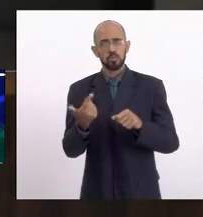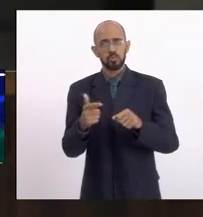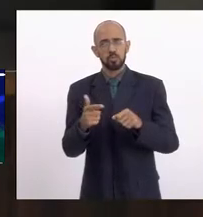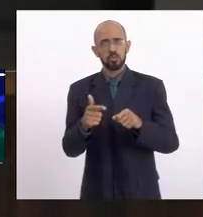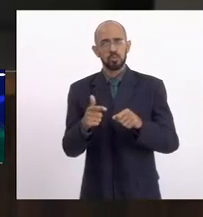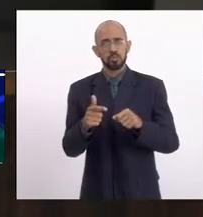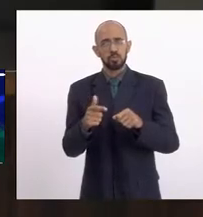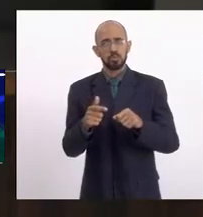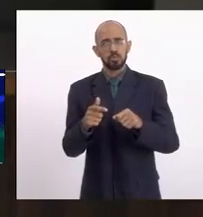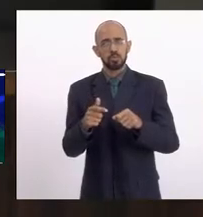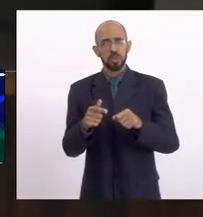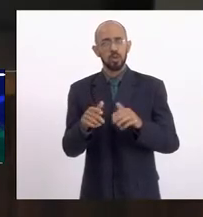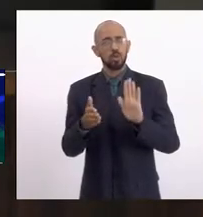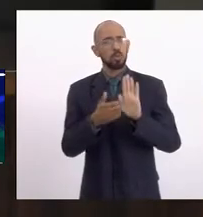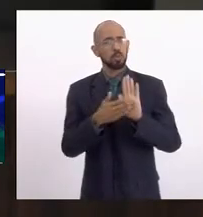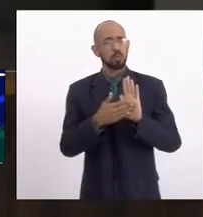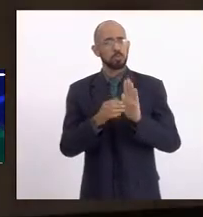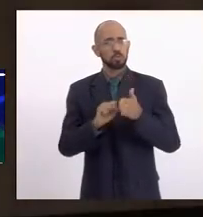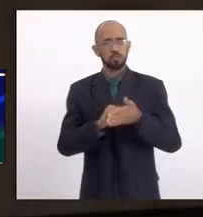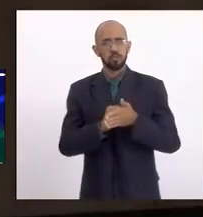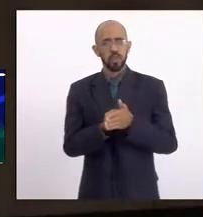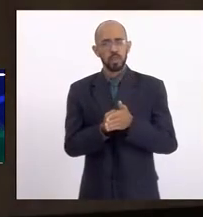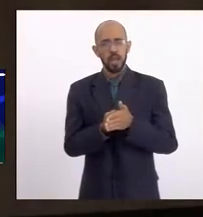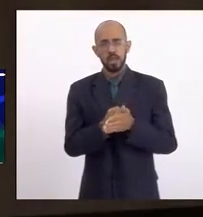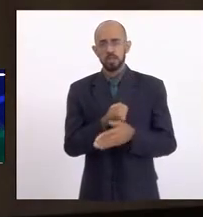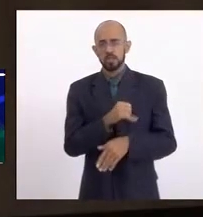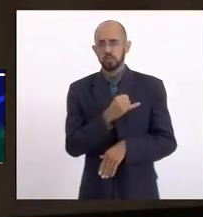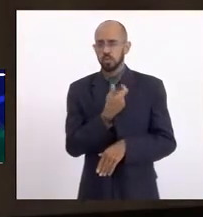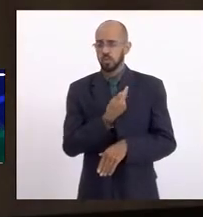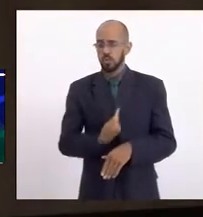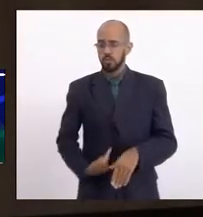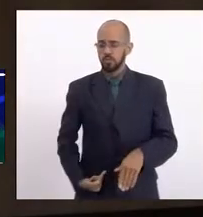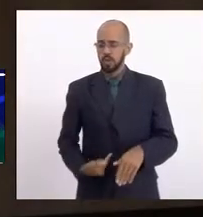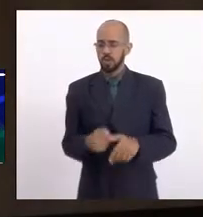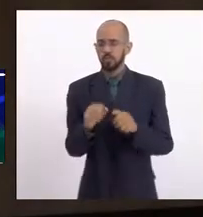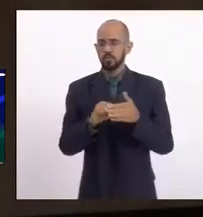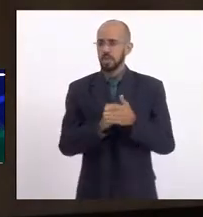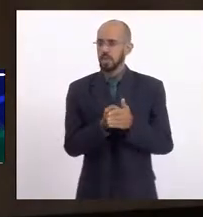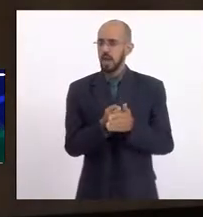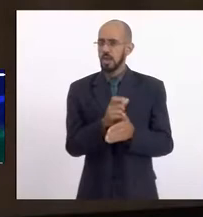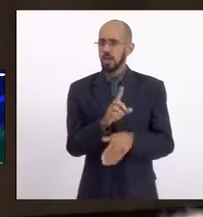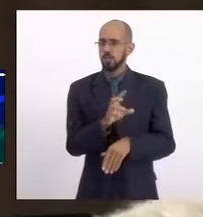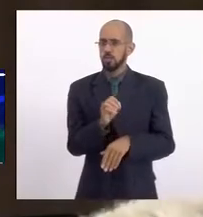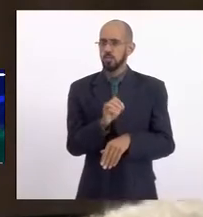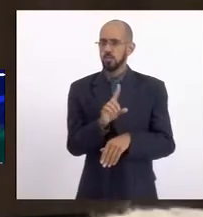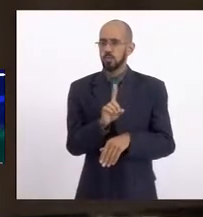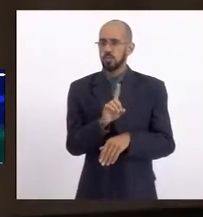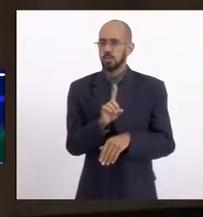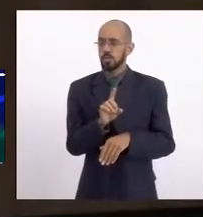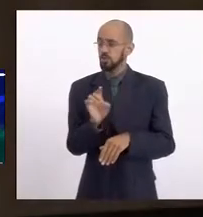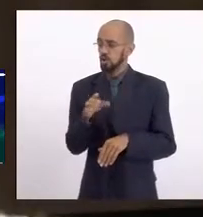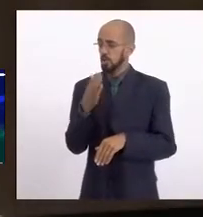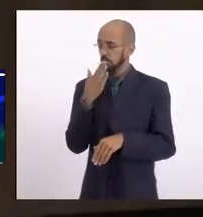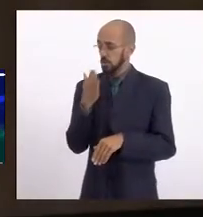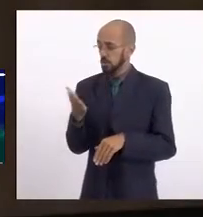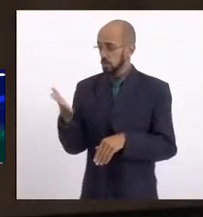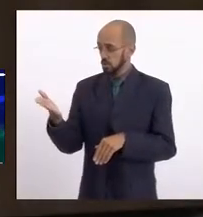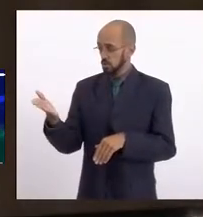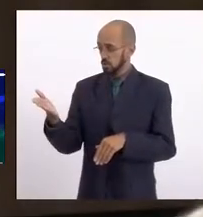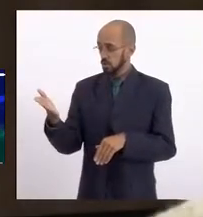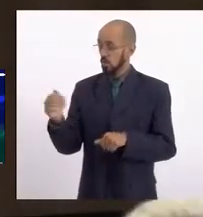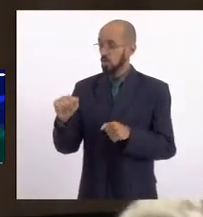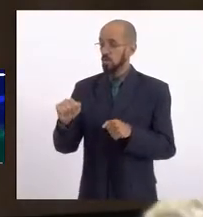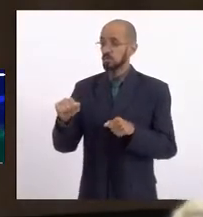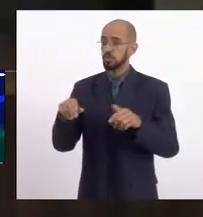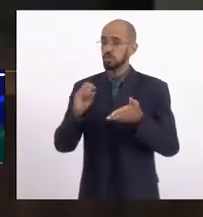veto do governo vetará só quero deixar cara não sou eu que mas é só um pedido a Vossa Excelência ao e manter o tema